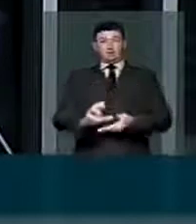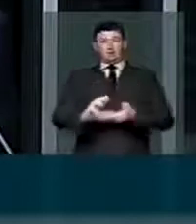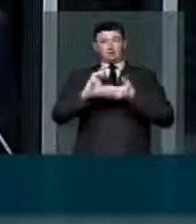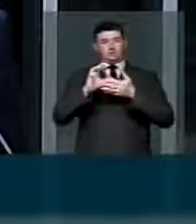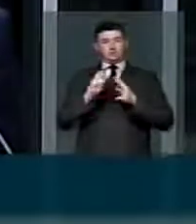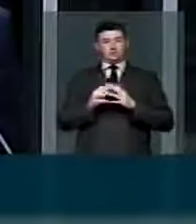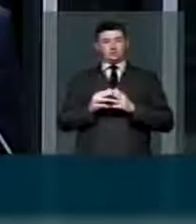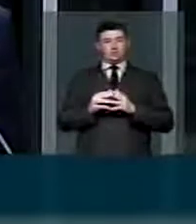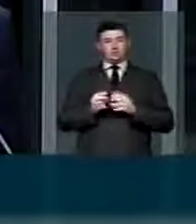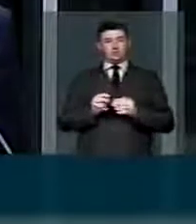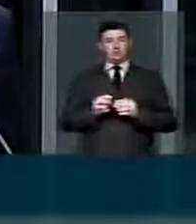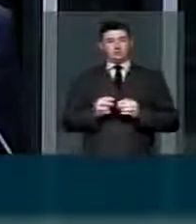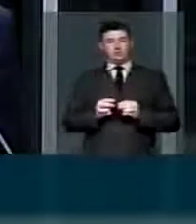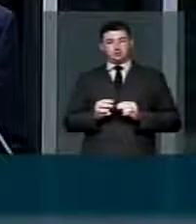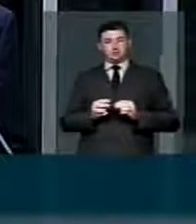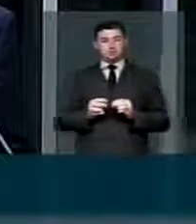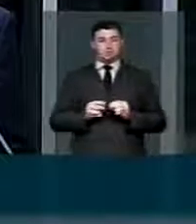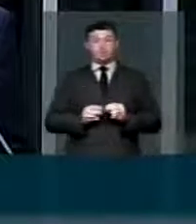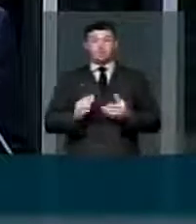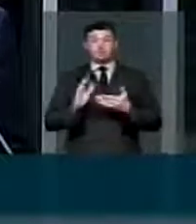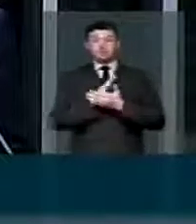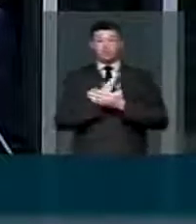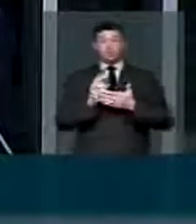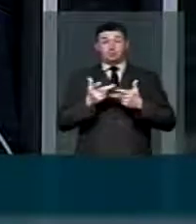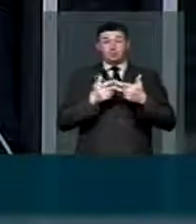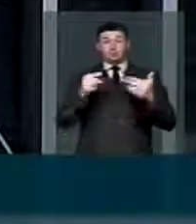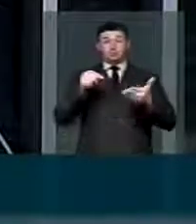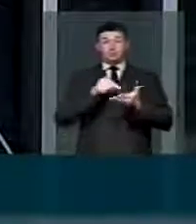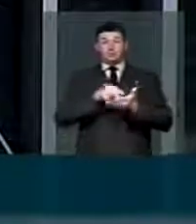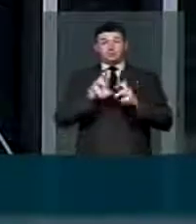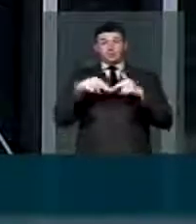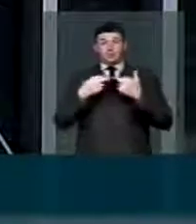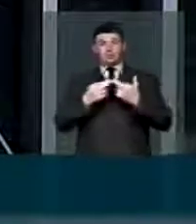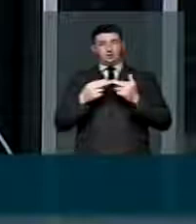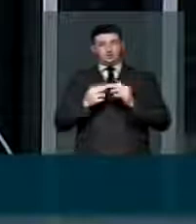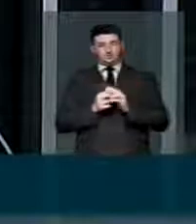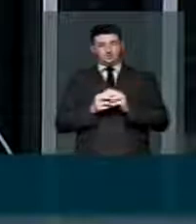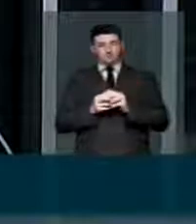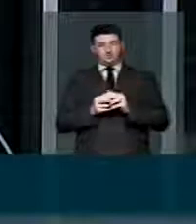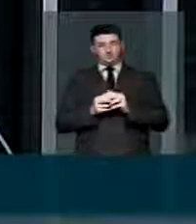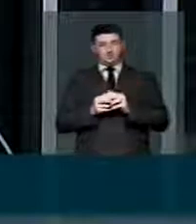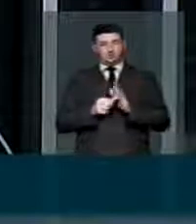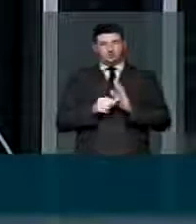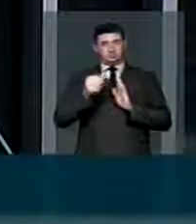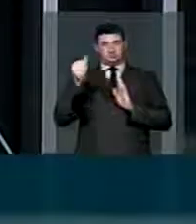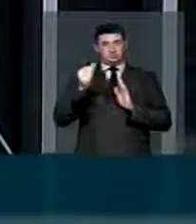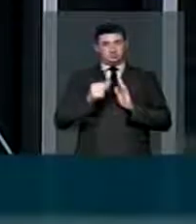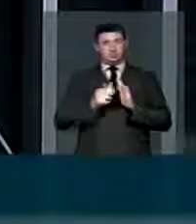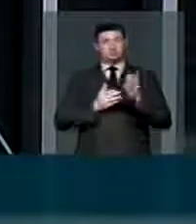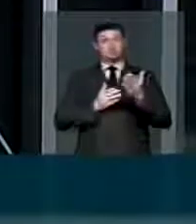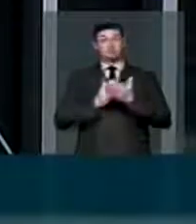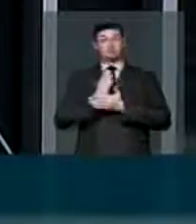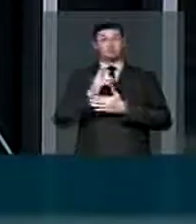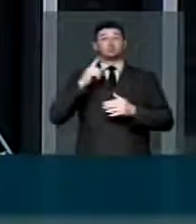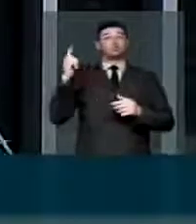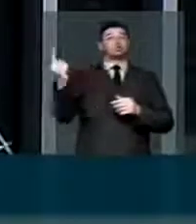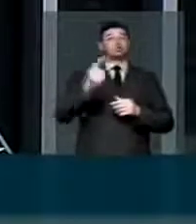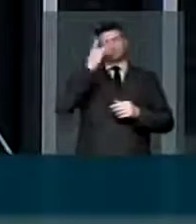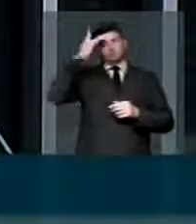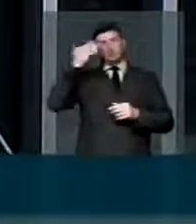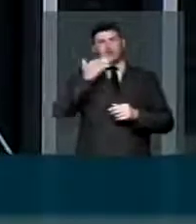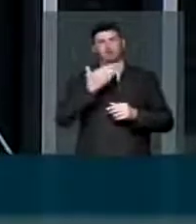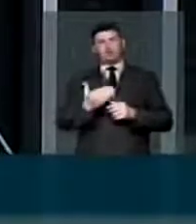Administração. Algumas observações desta reunião do Conselho. Primeiro, foi aprovado por